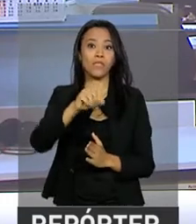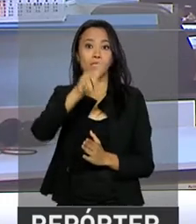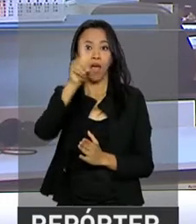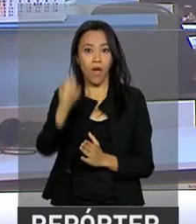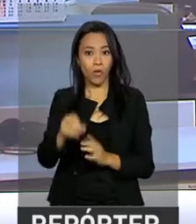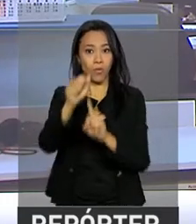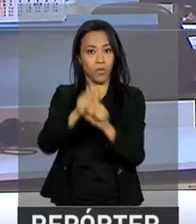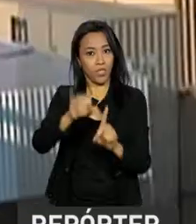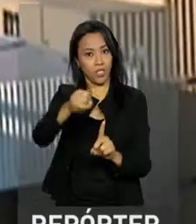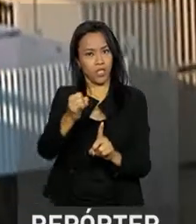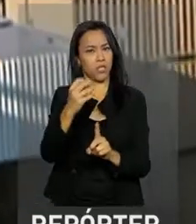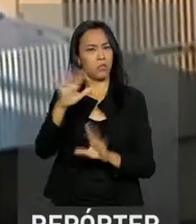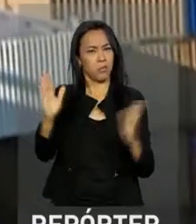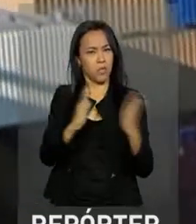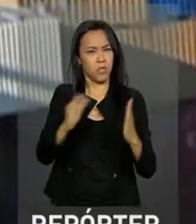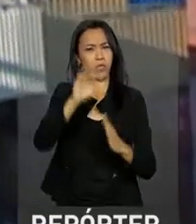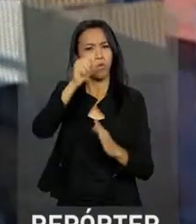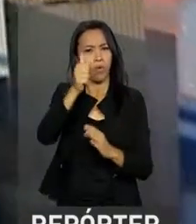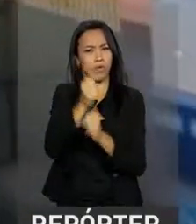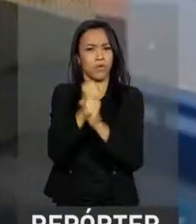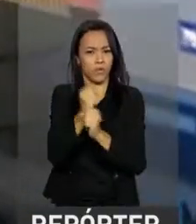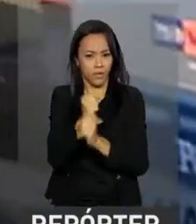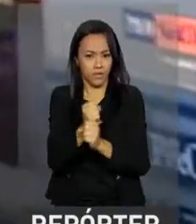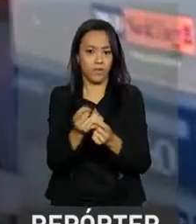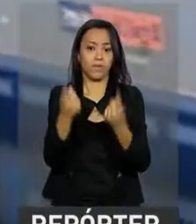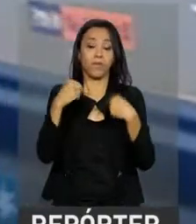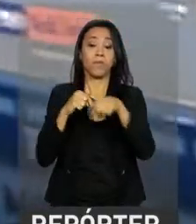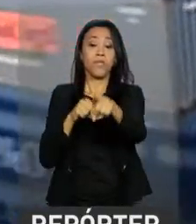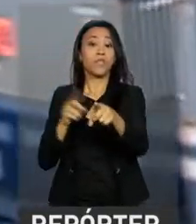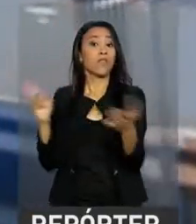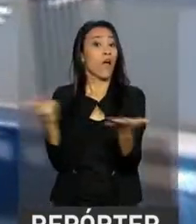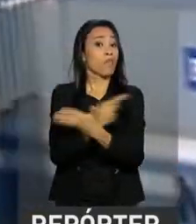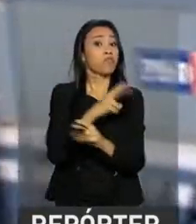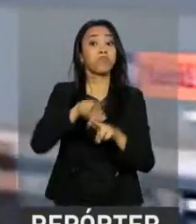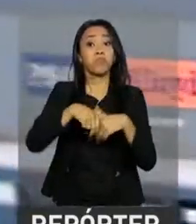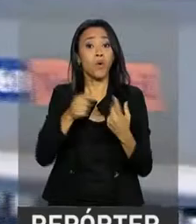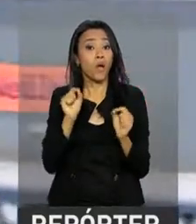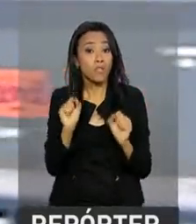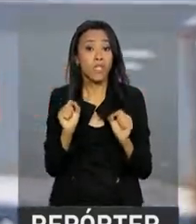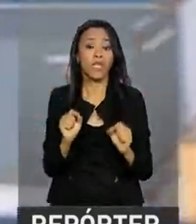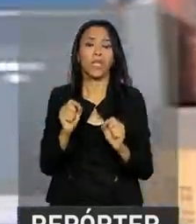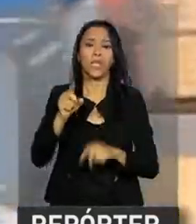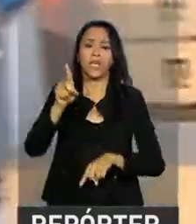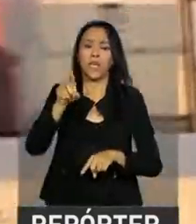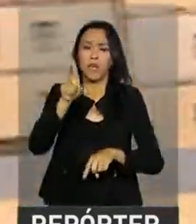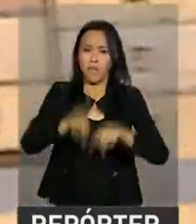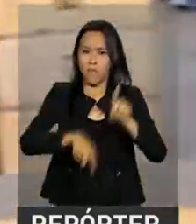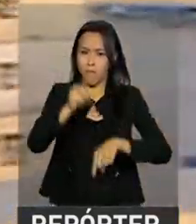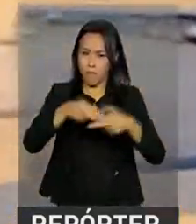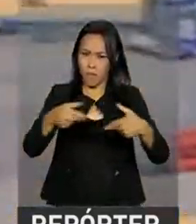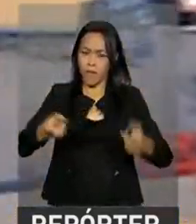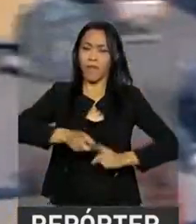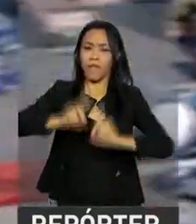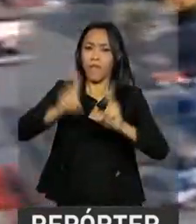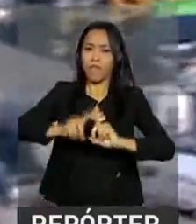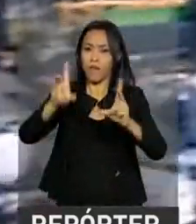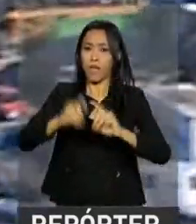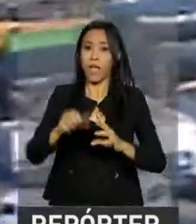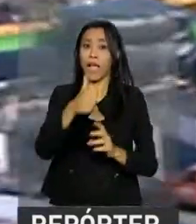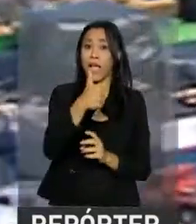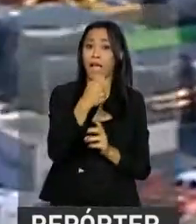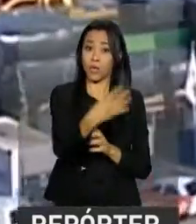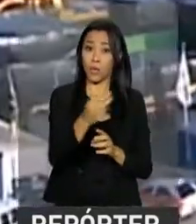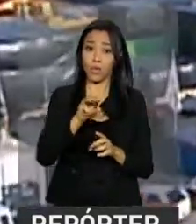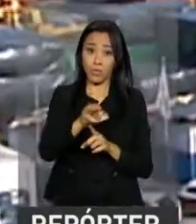anos. O saldo é resultado de exportações que alcançaram mais de 14 bilhões e